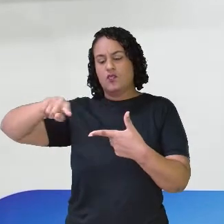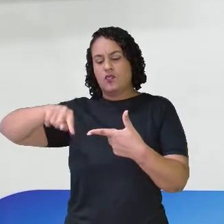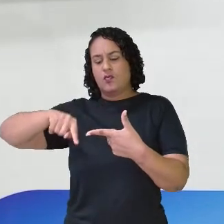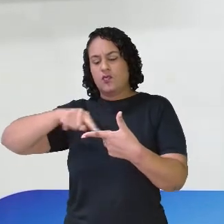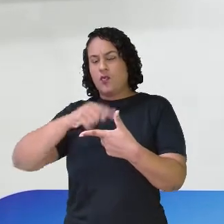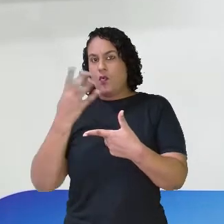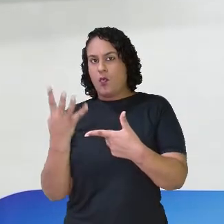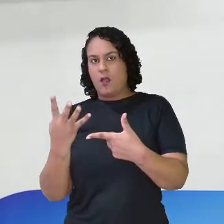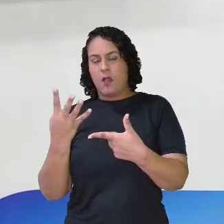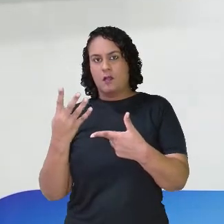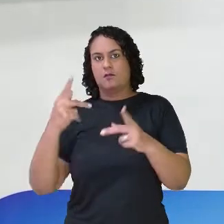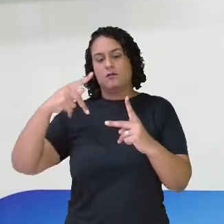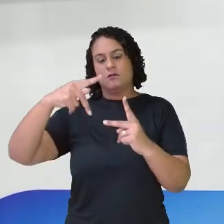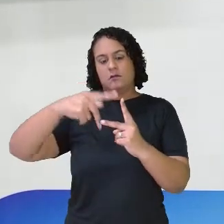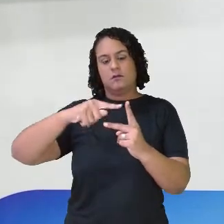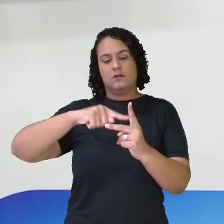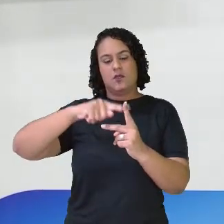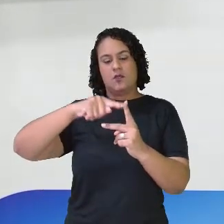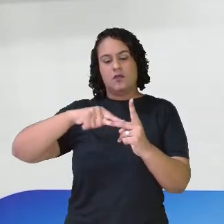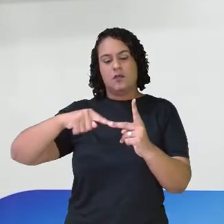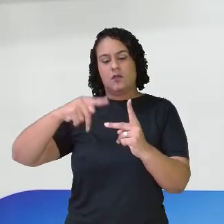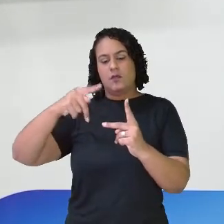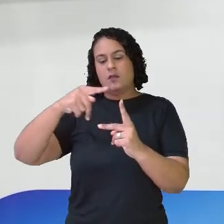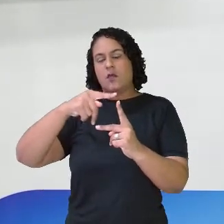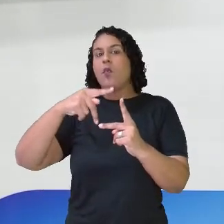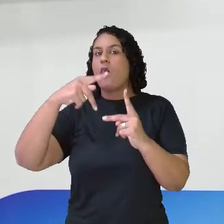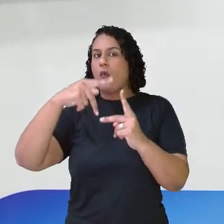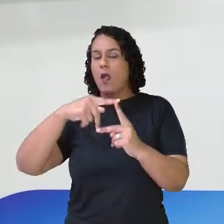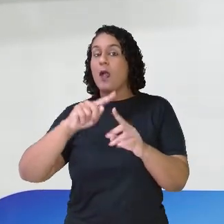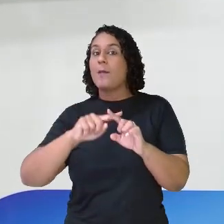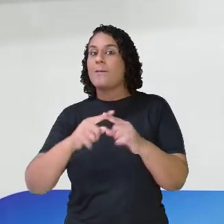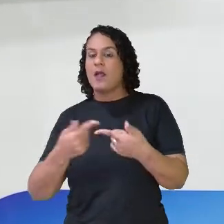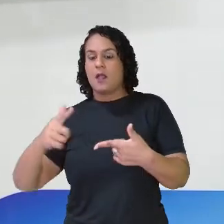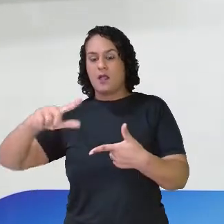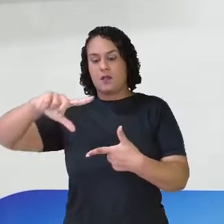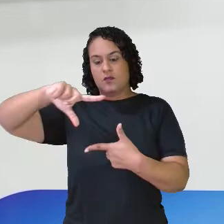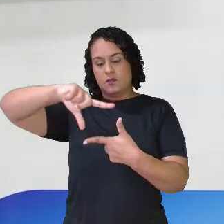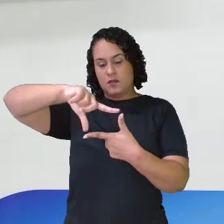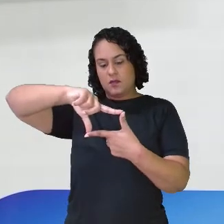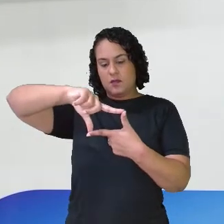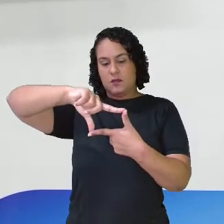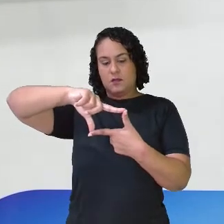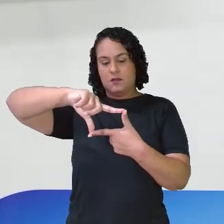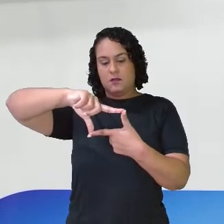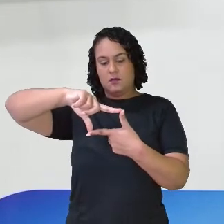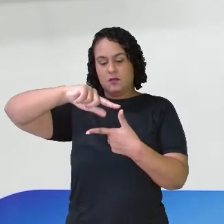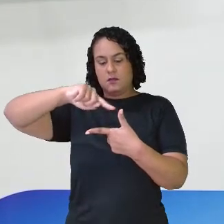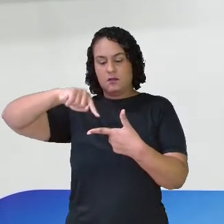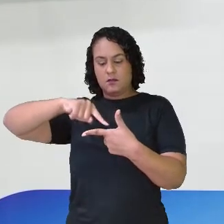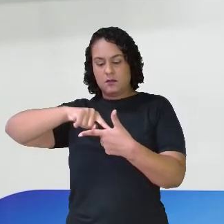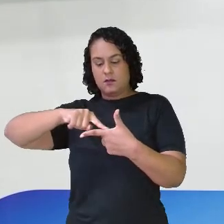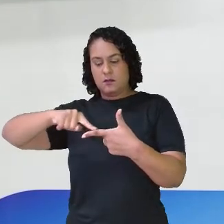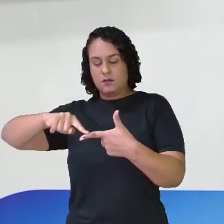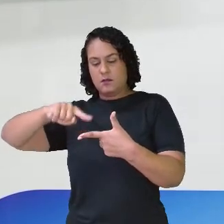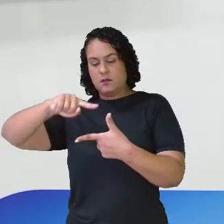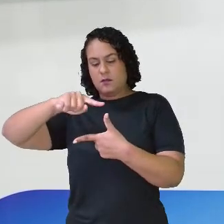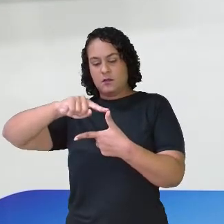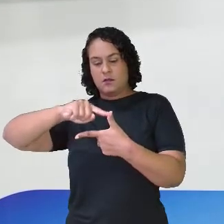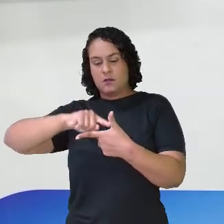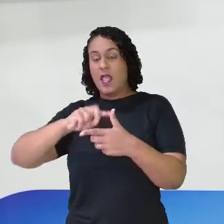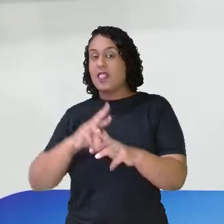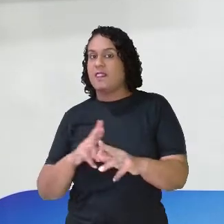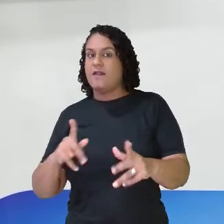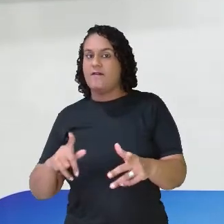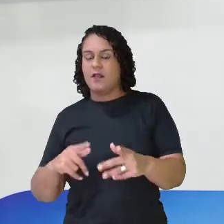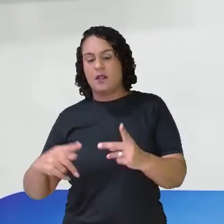lados, 5º ano, mas o quadrado tem 4 lados iguais. Presta atenção.